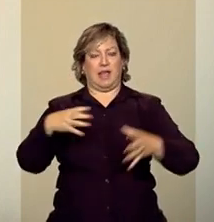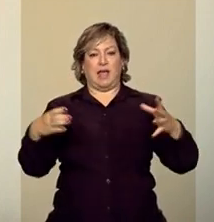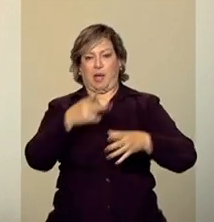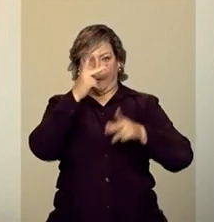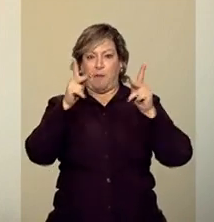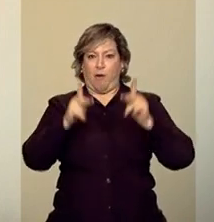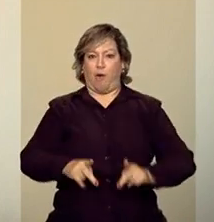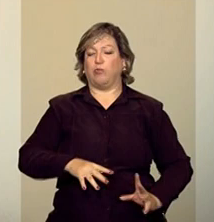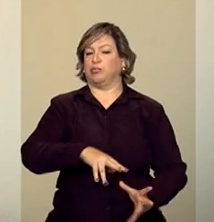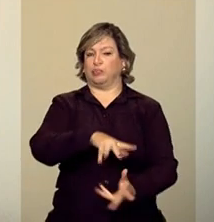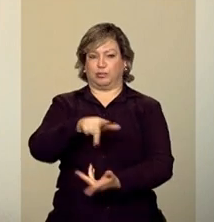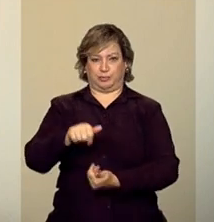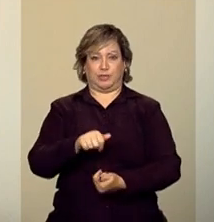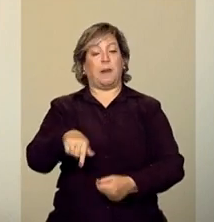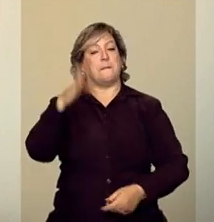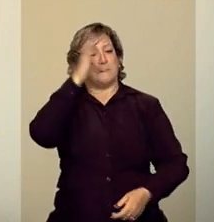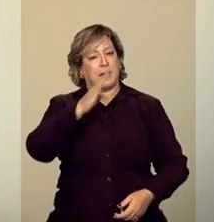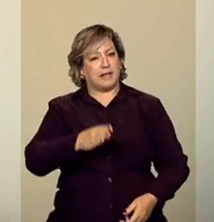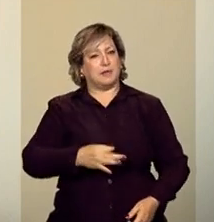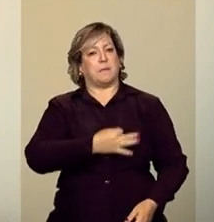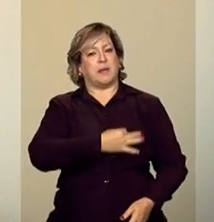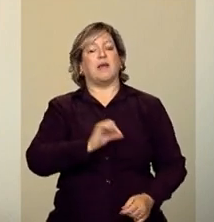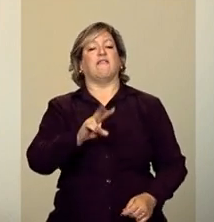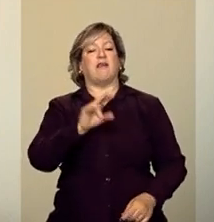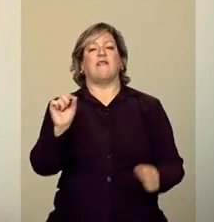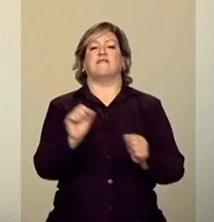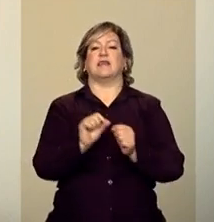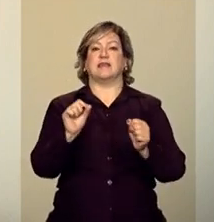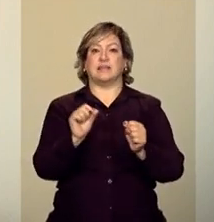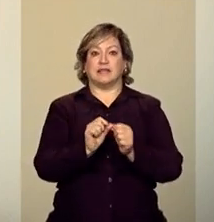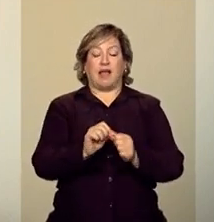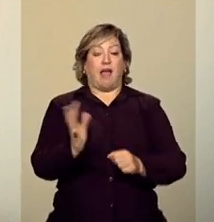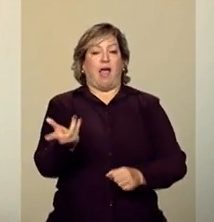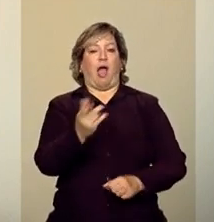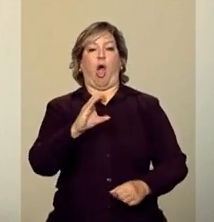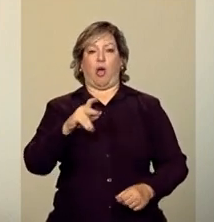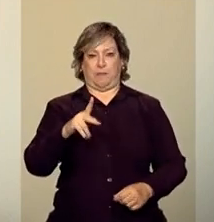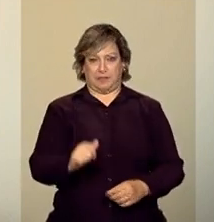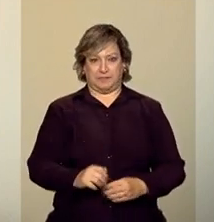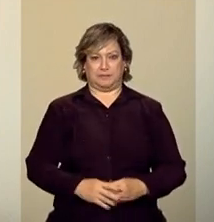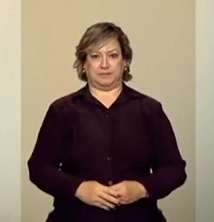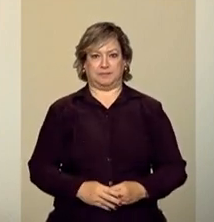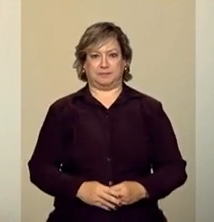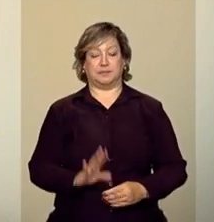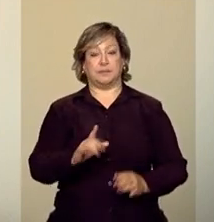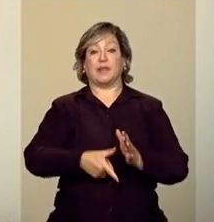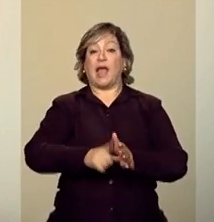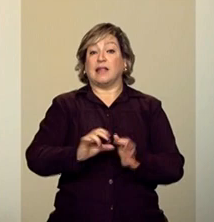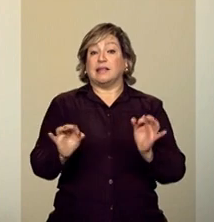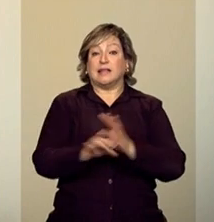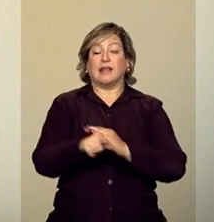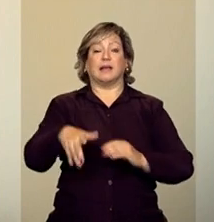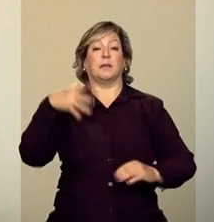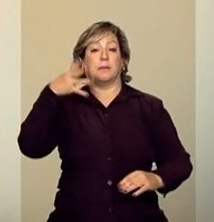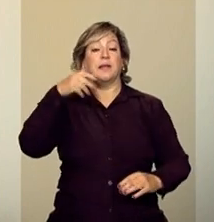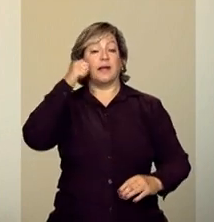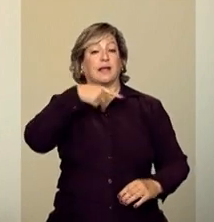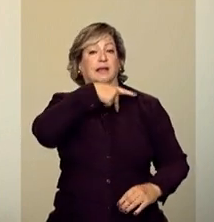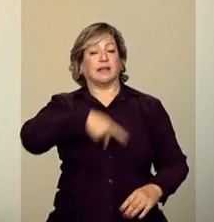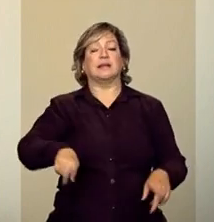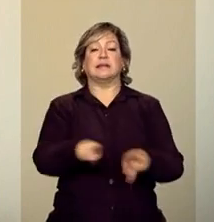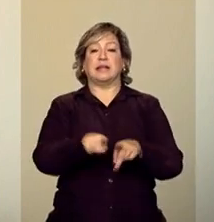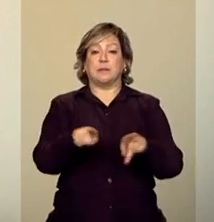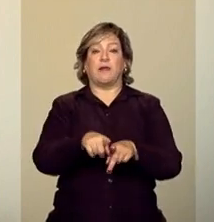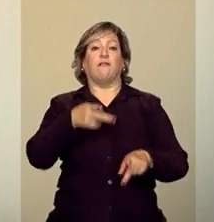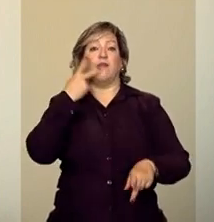povos. O Brasil merece e vai fazer uma grande Copa. Antes de encerrar o pronunciamento, a presidenta